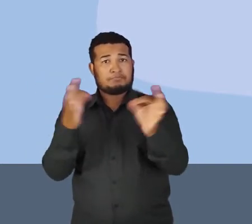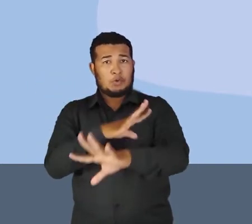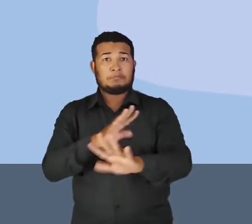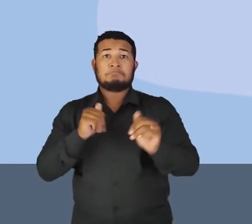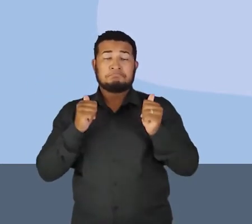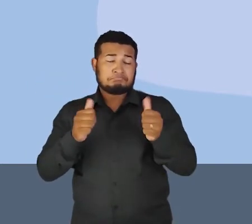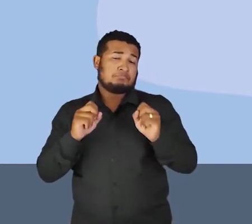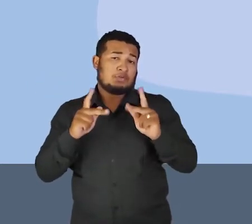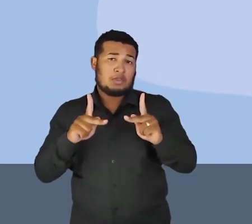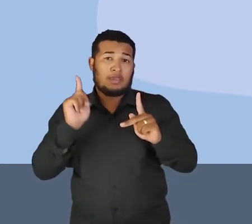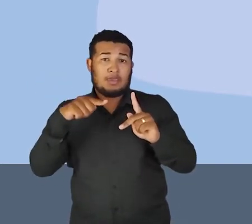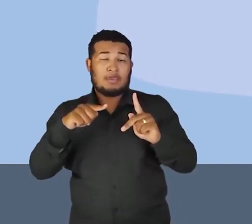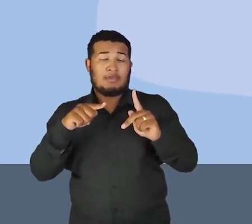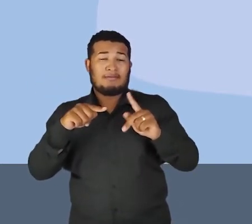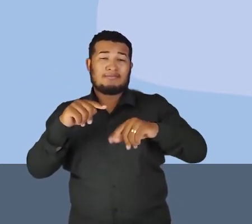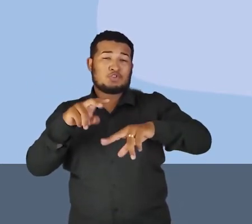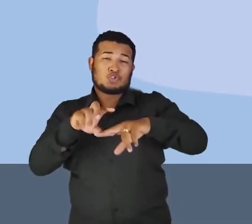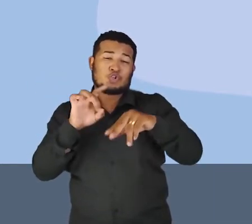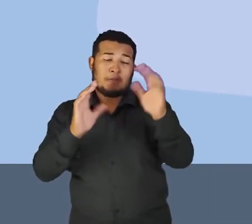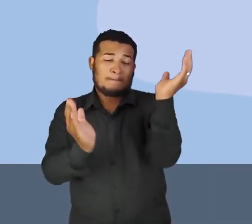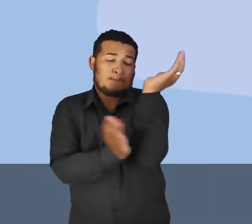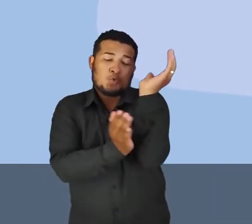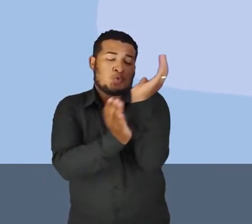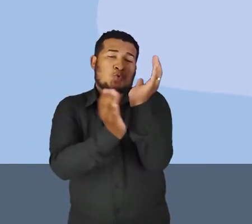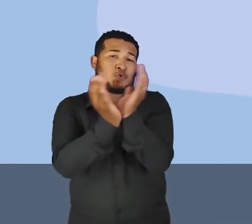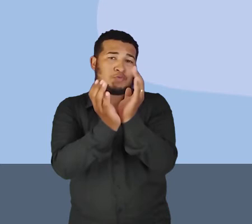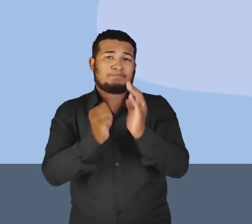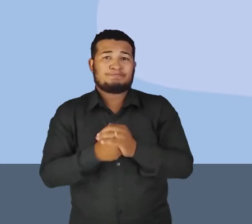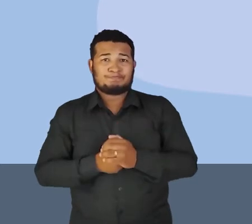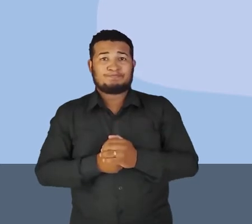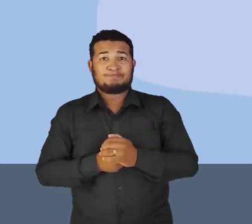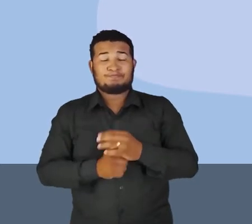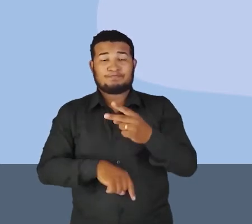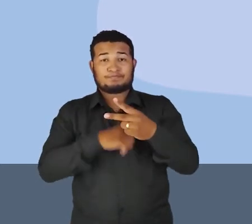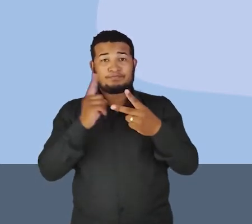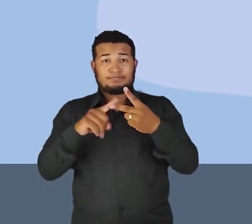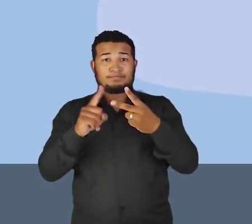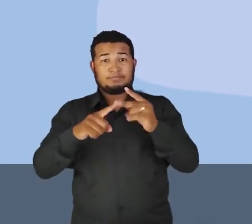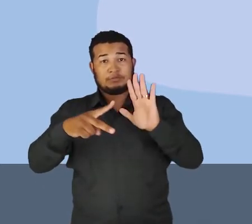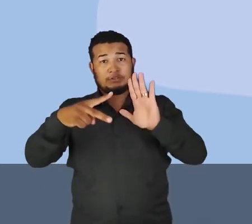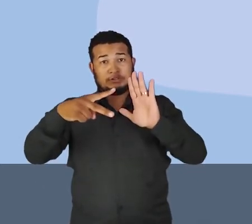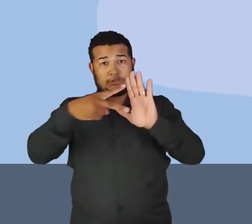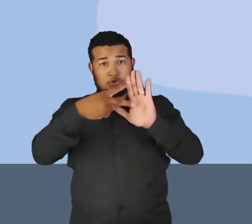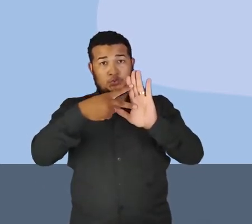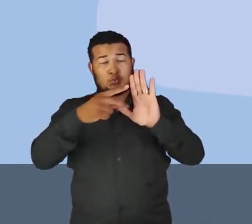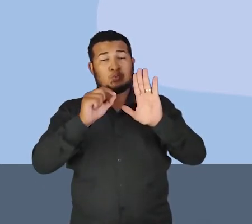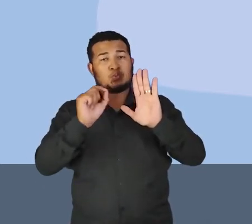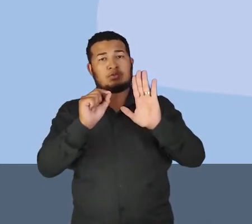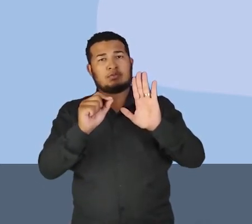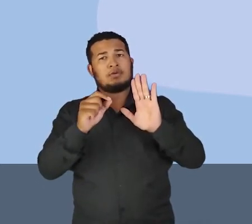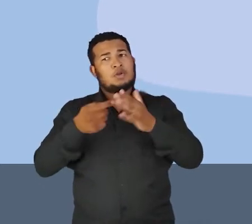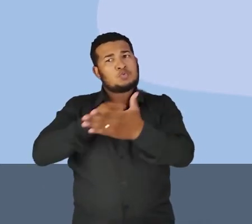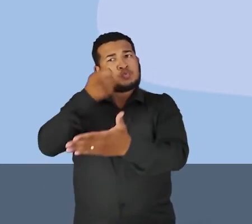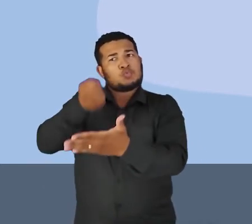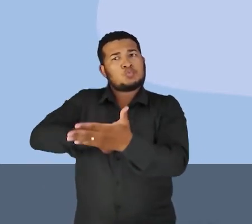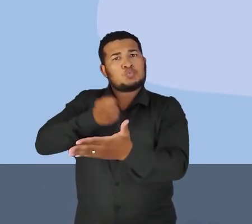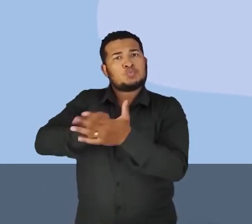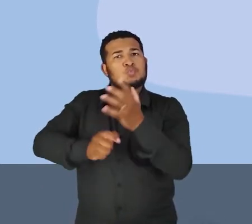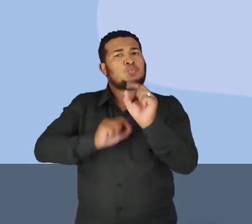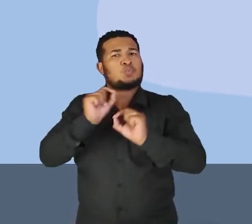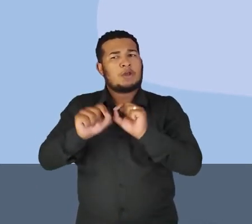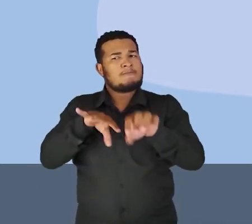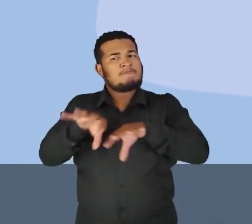foi um ato burocrático, né? Em segundo lugar, eles lutam por